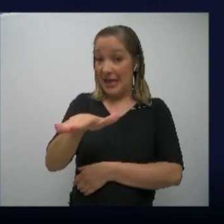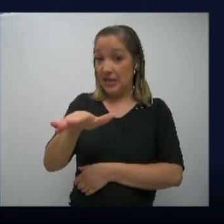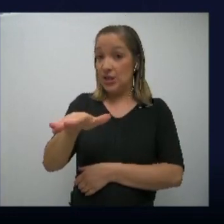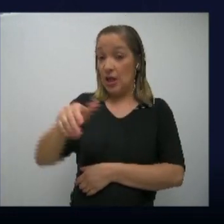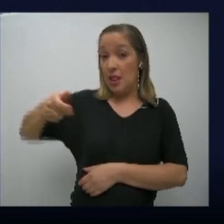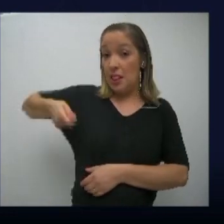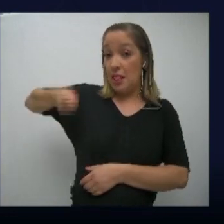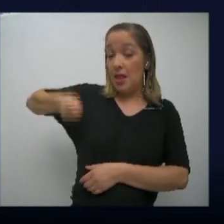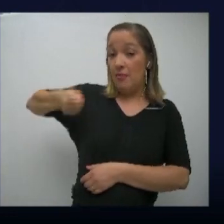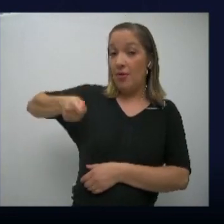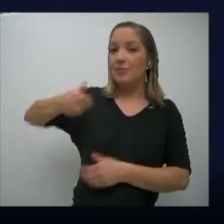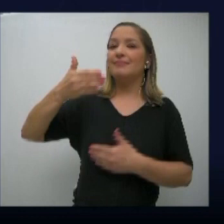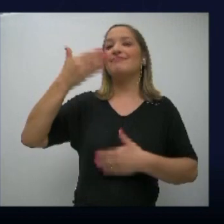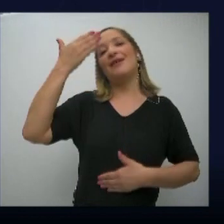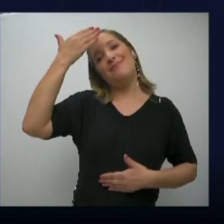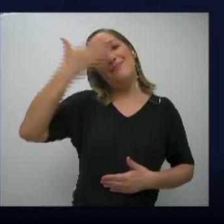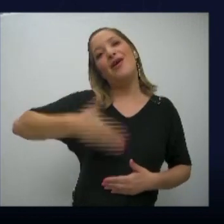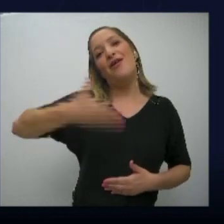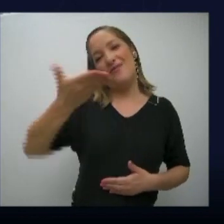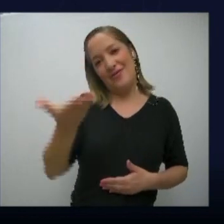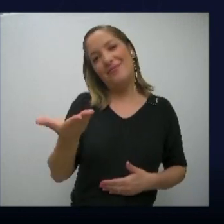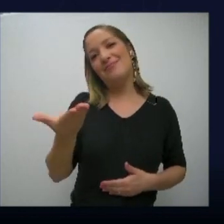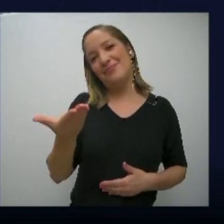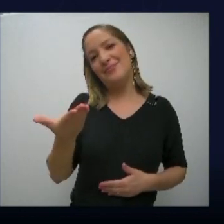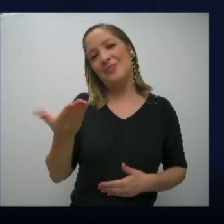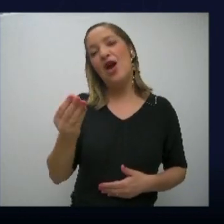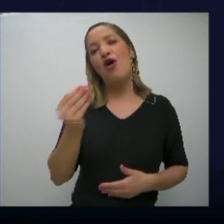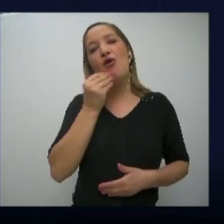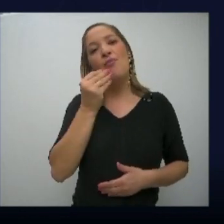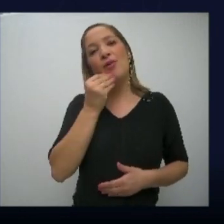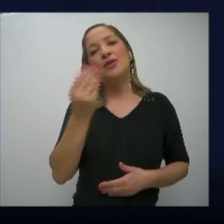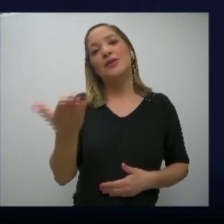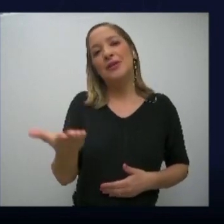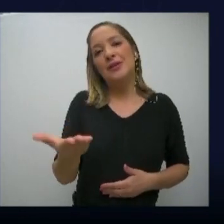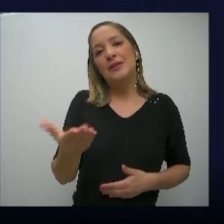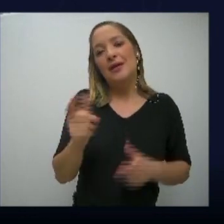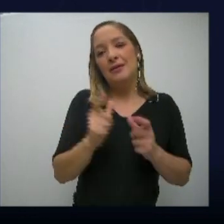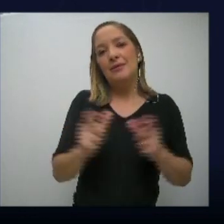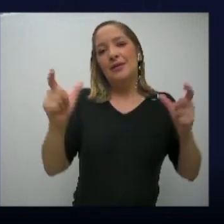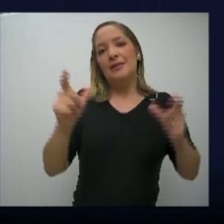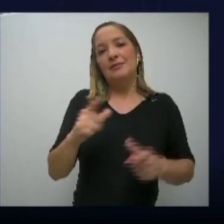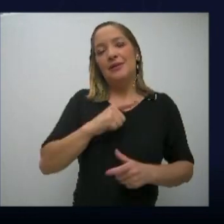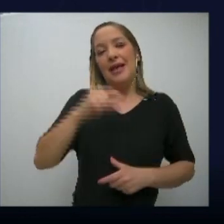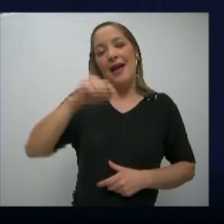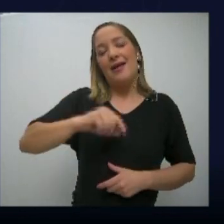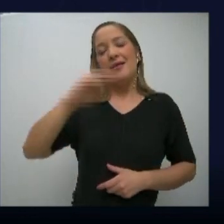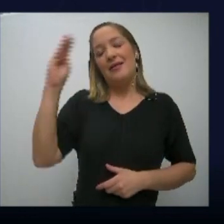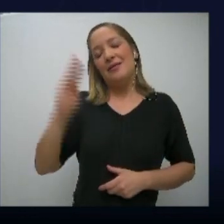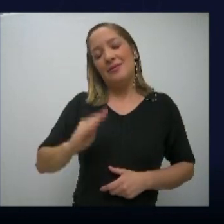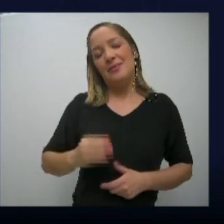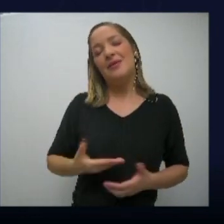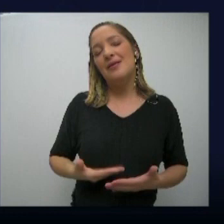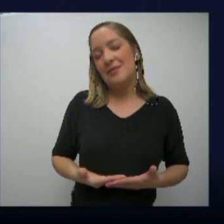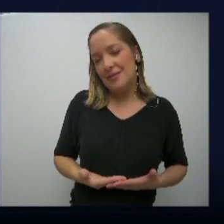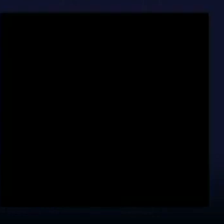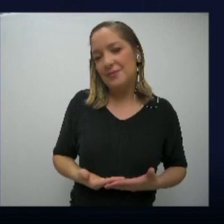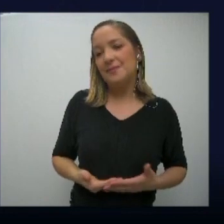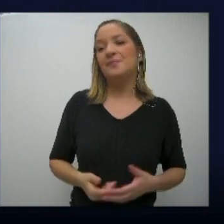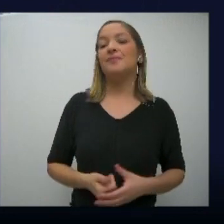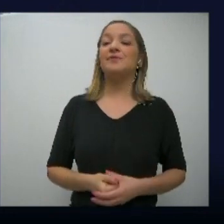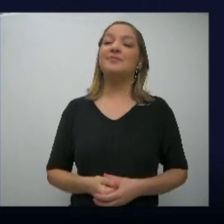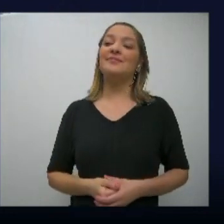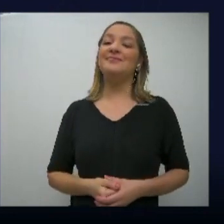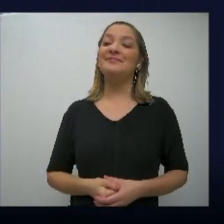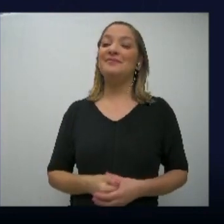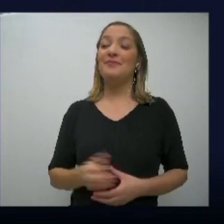tá um novo é a prova de que de que têm oportunidade muito grande no Brasil o clipe